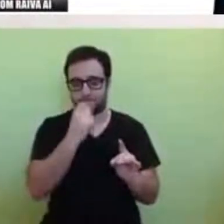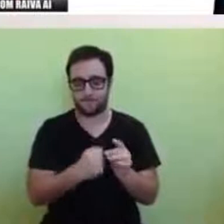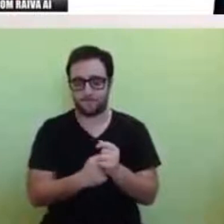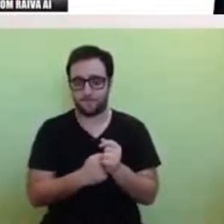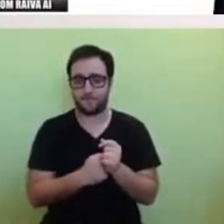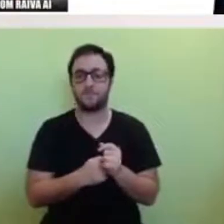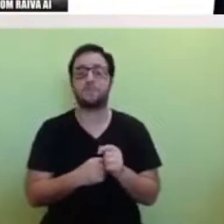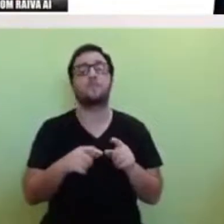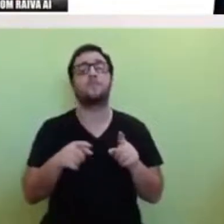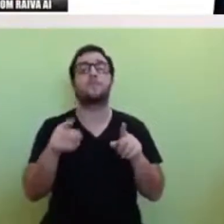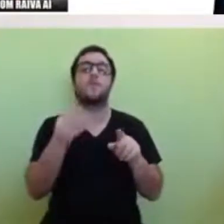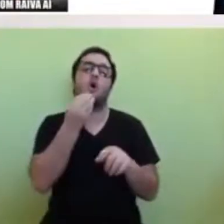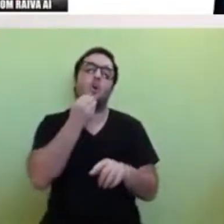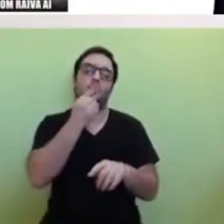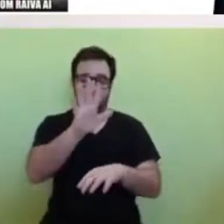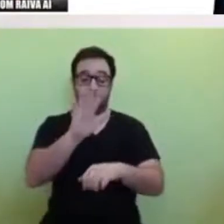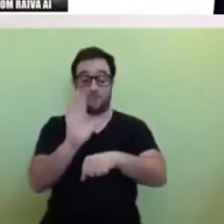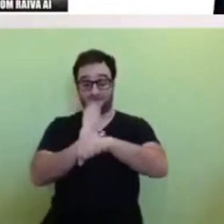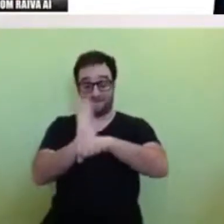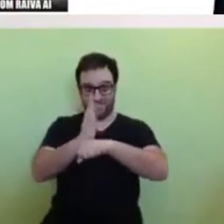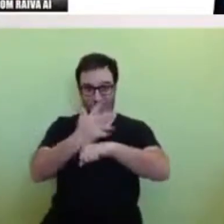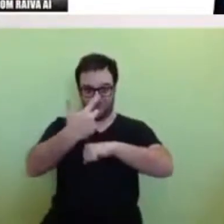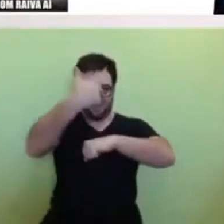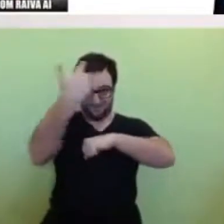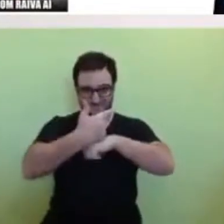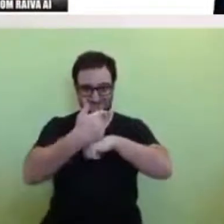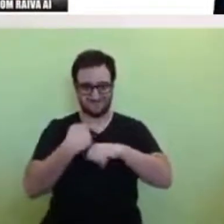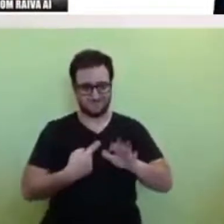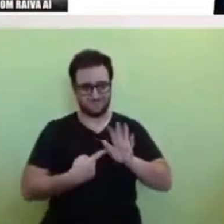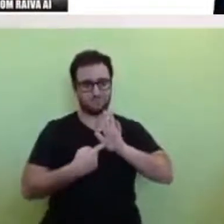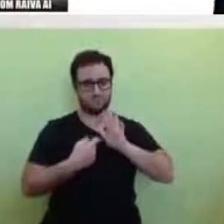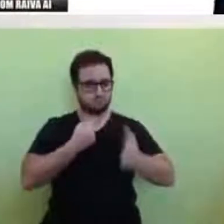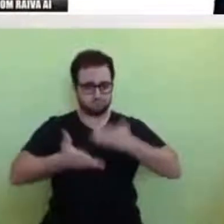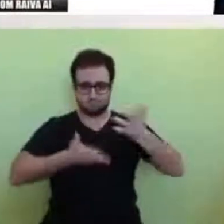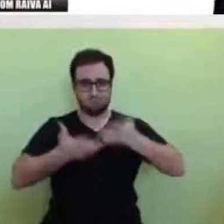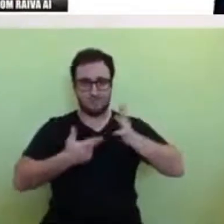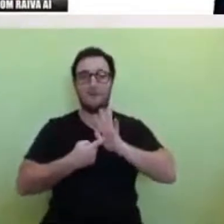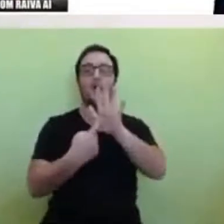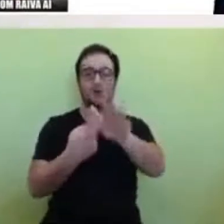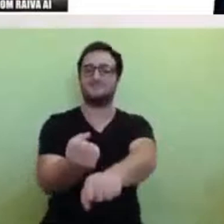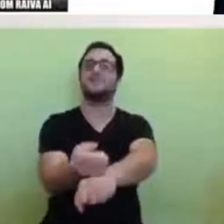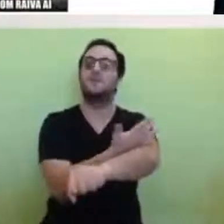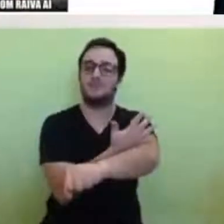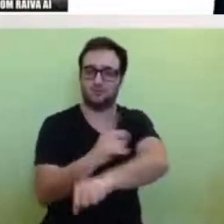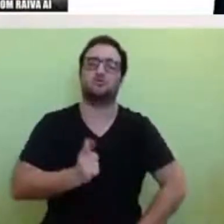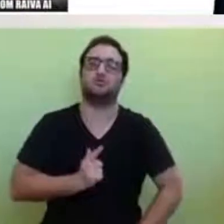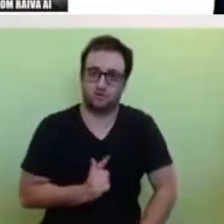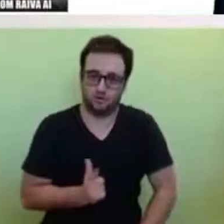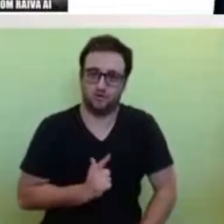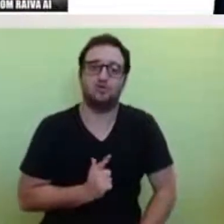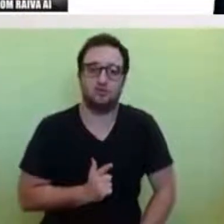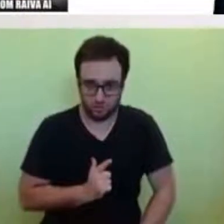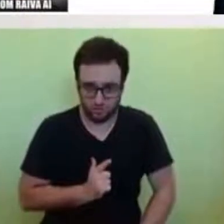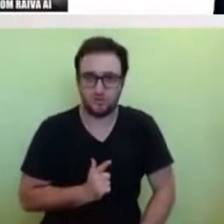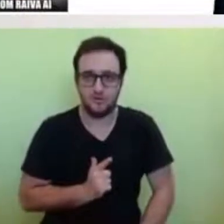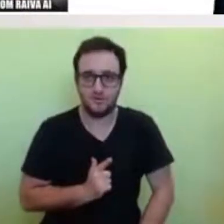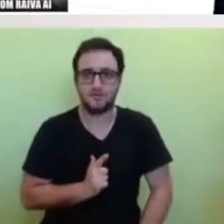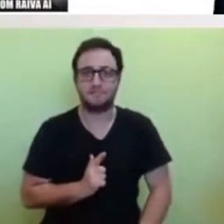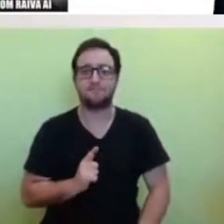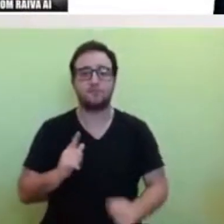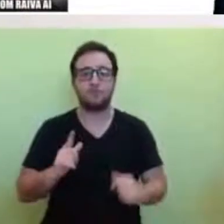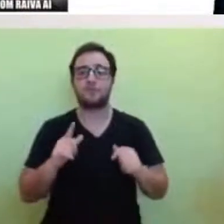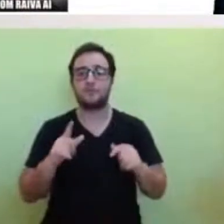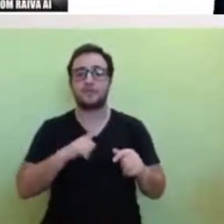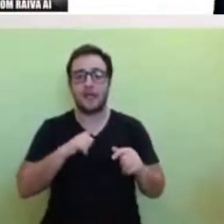emoção na minha sinalização. E tudo isso eu consigo representar por meio da escrita de